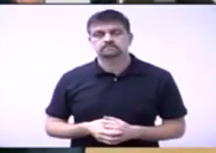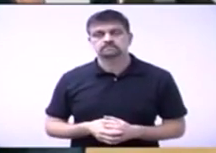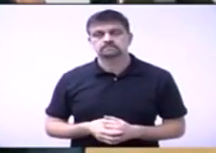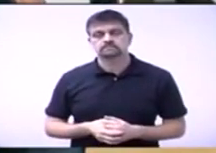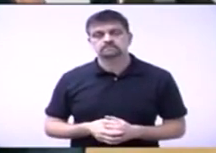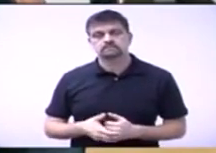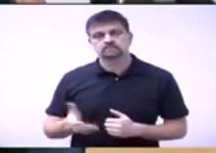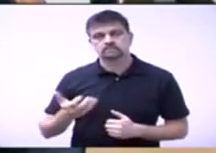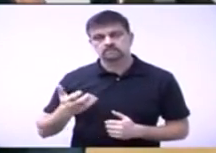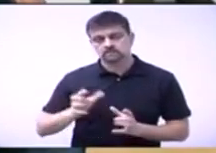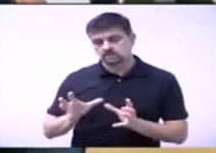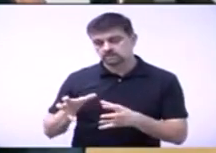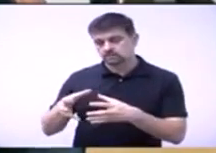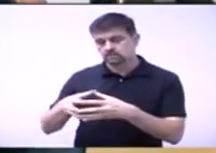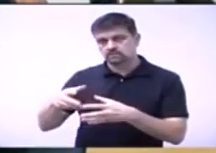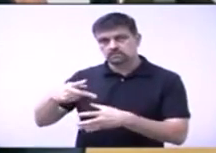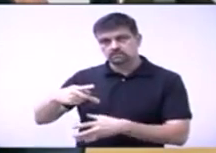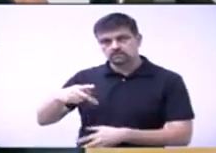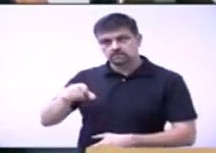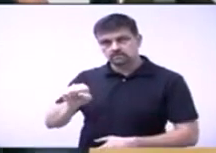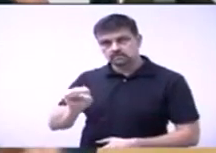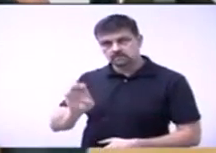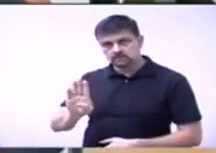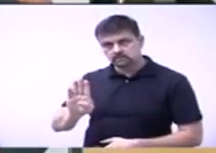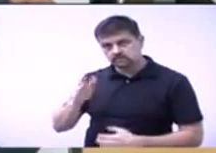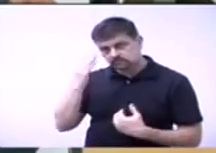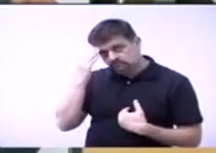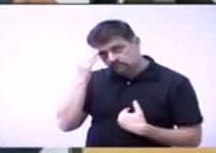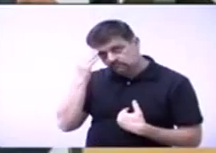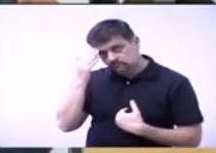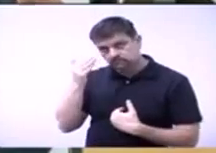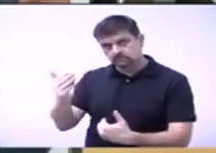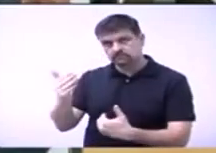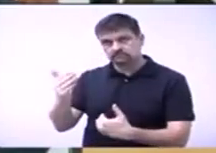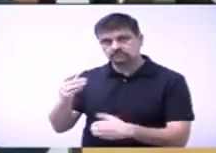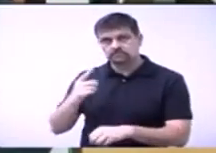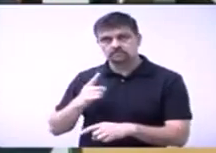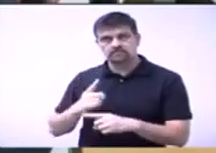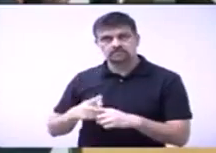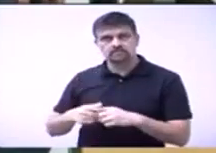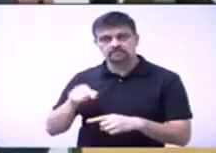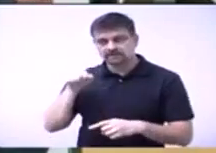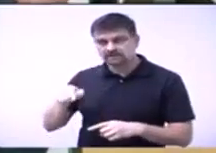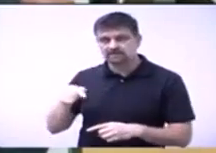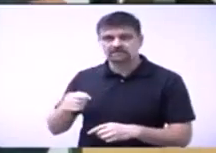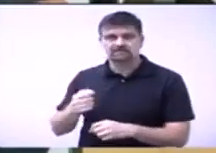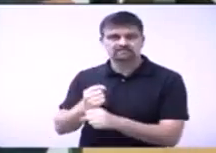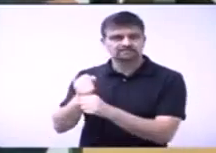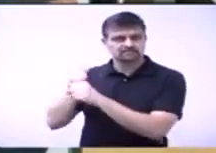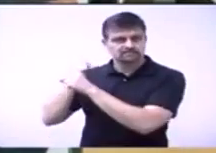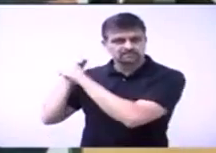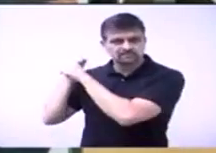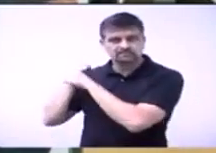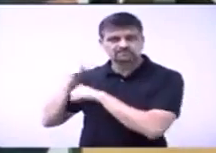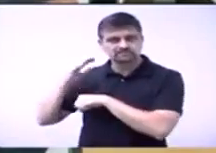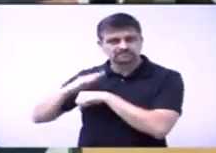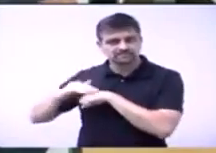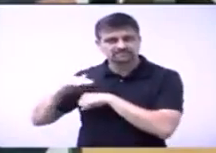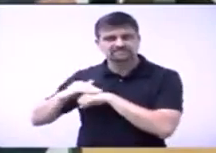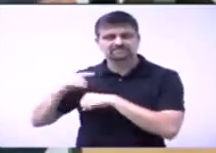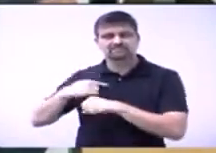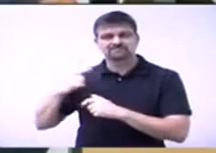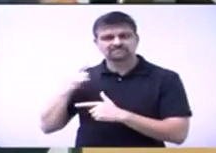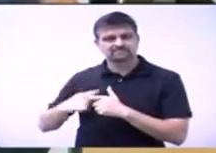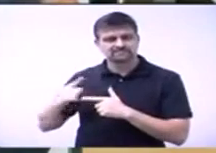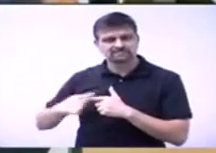E agradecer ao PSB, né, por todo o carinho que me recebeu na época, quando eu tive o problema lá atrás, que